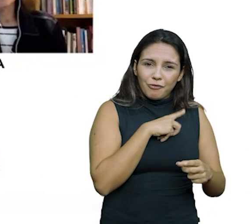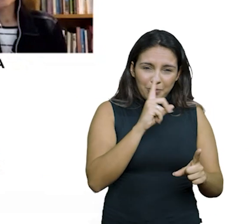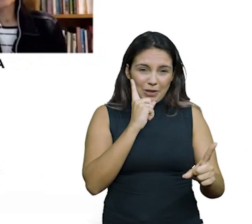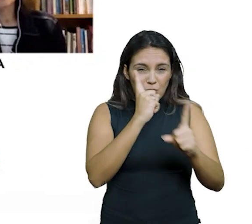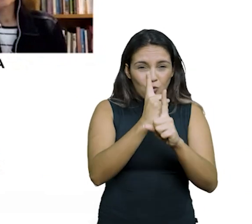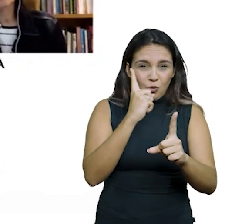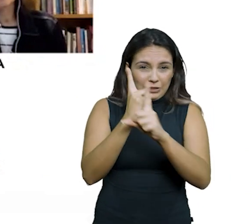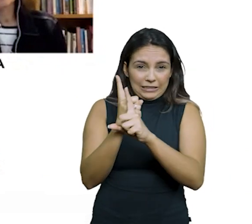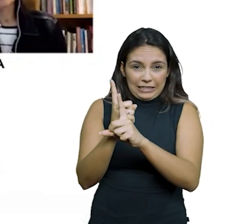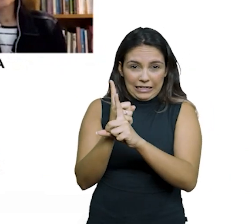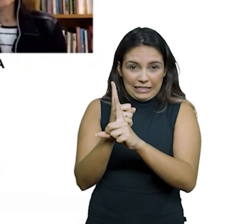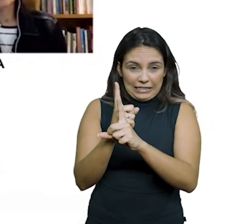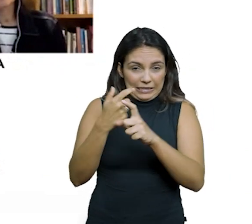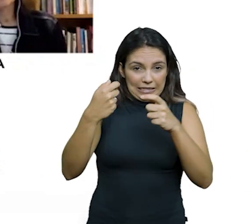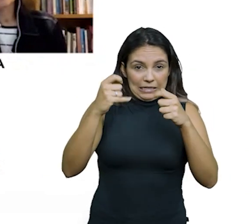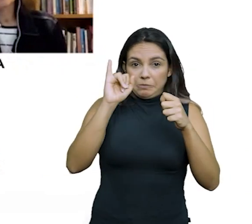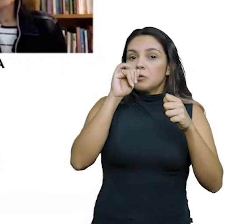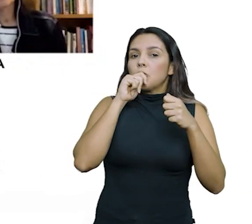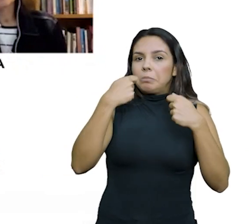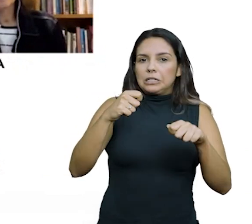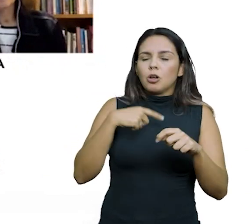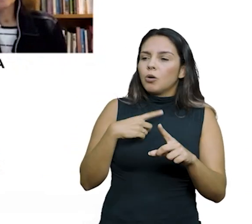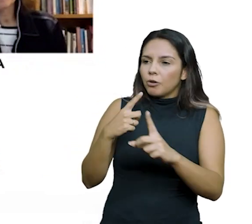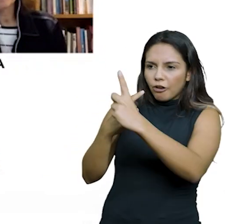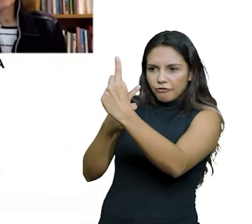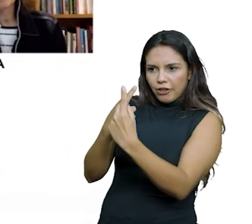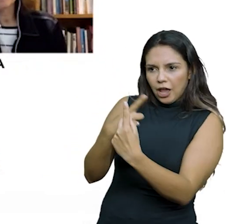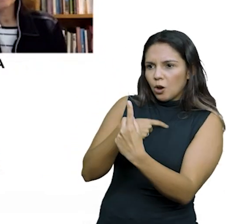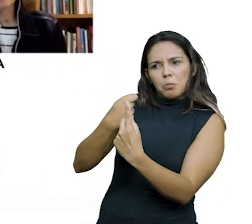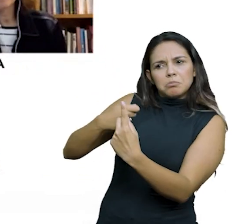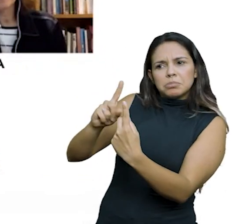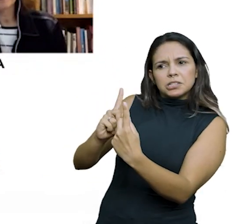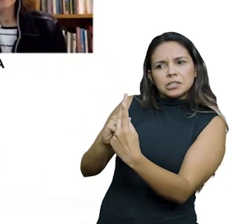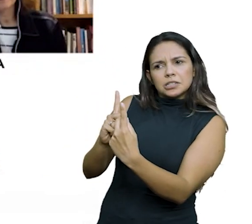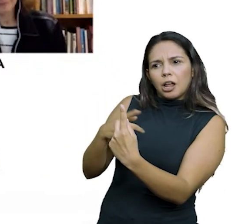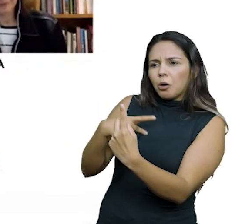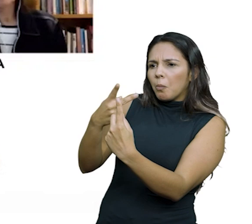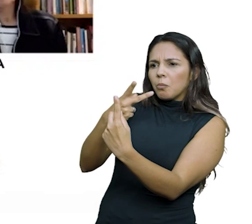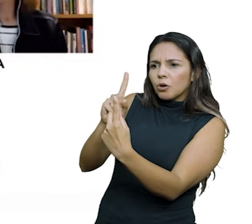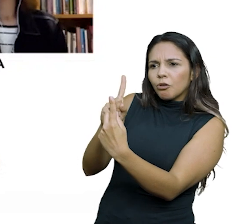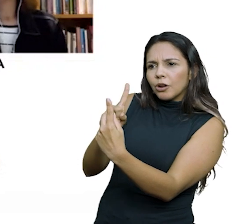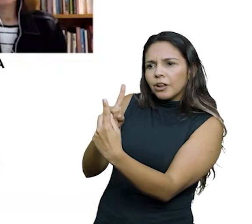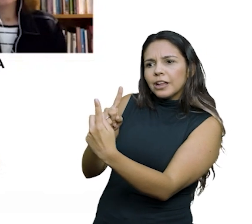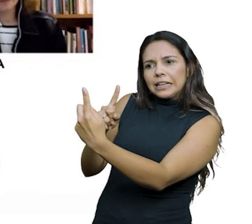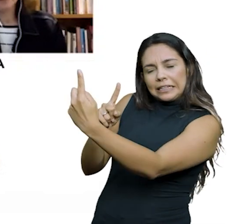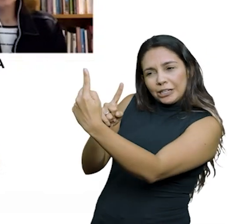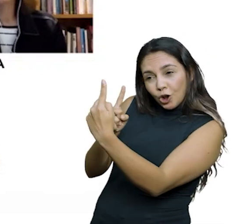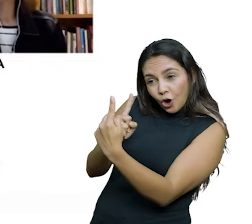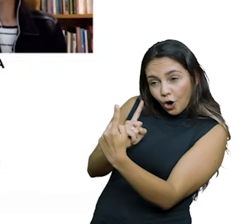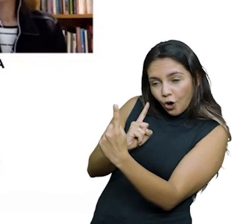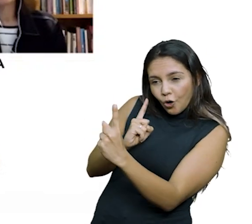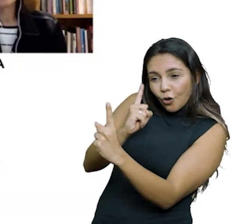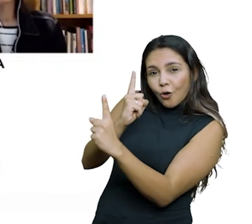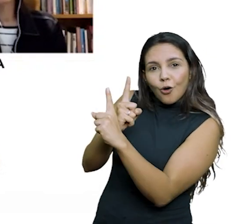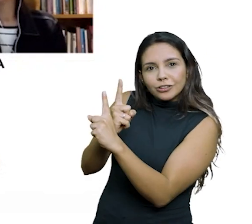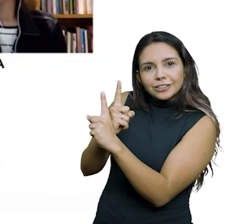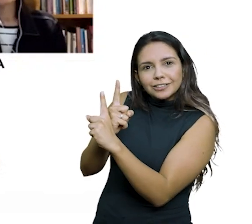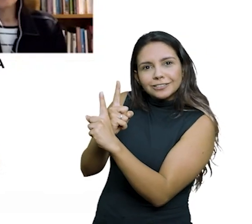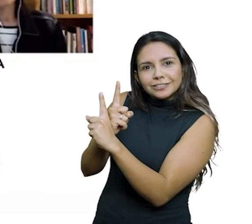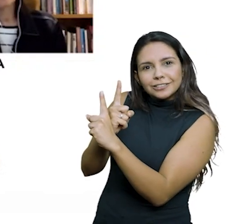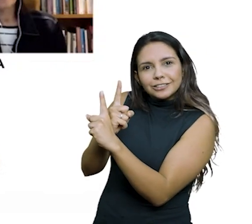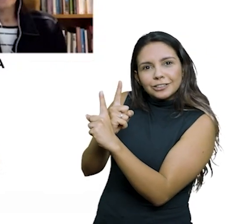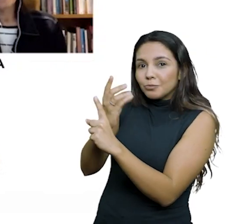vamos encontrar sem estar precisando dela, sem estar procurando por elas, e no momento que encontrar essa coisa vai ser